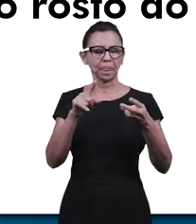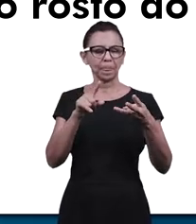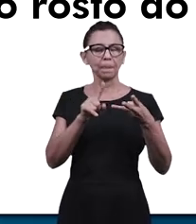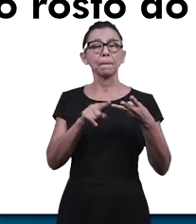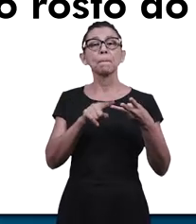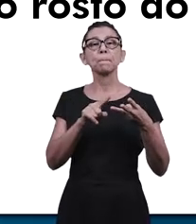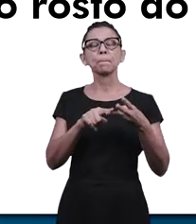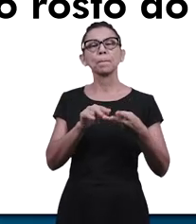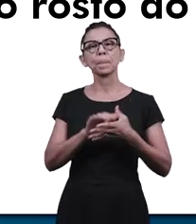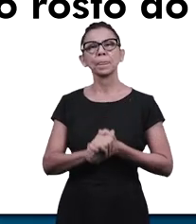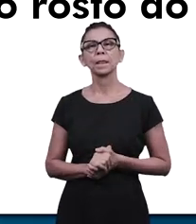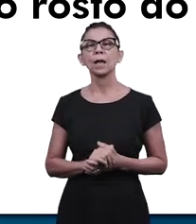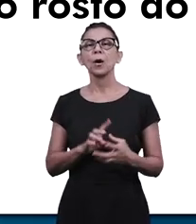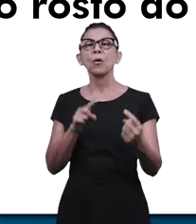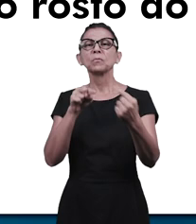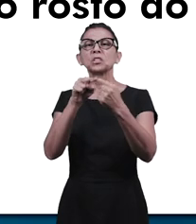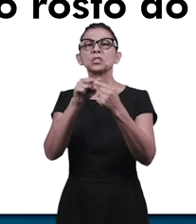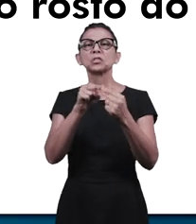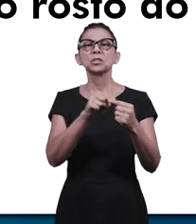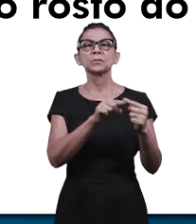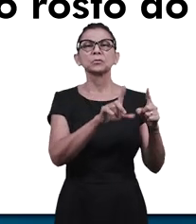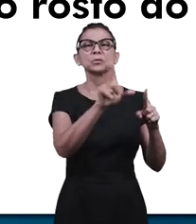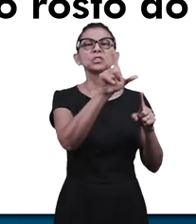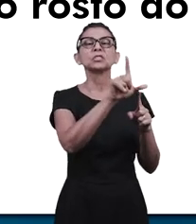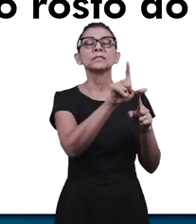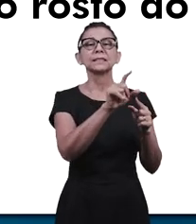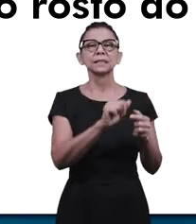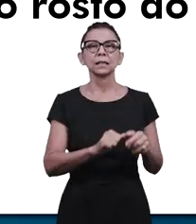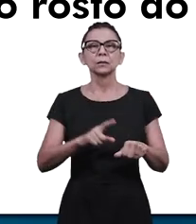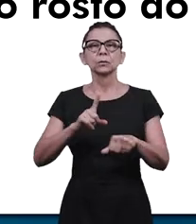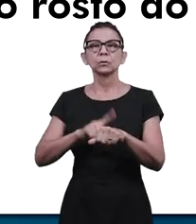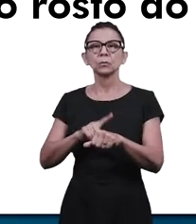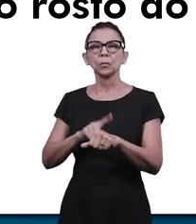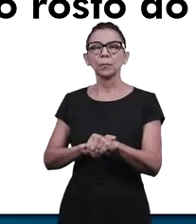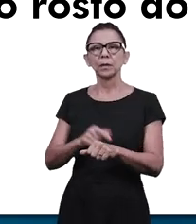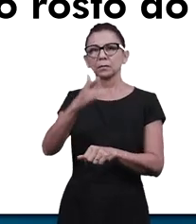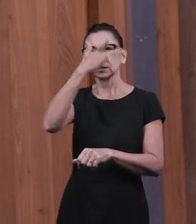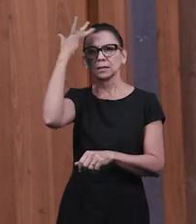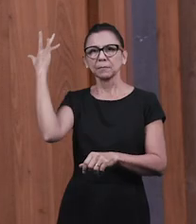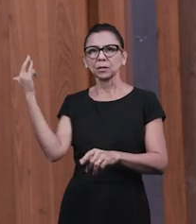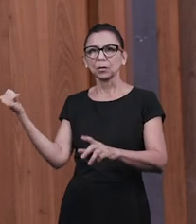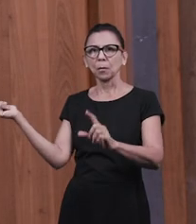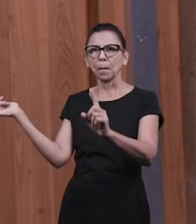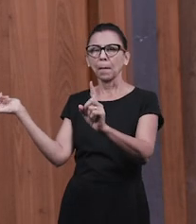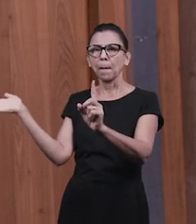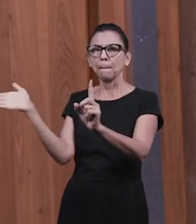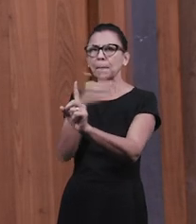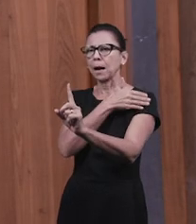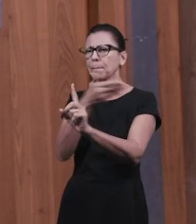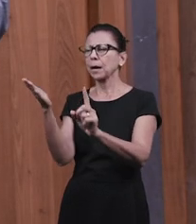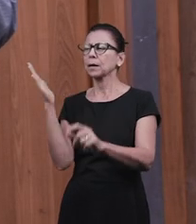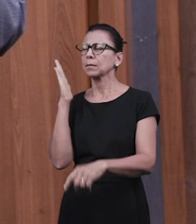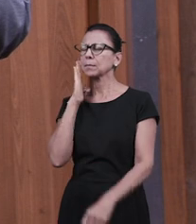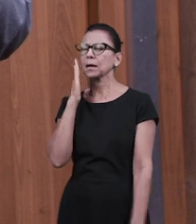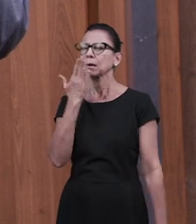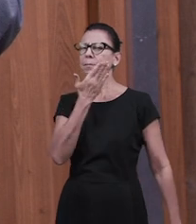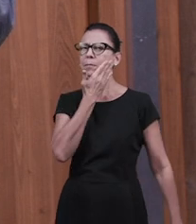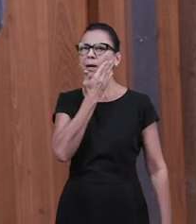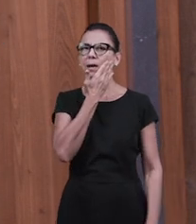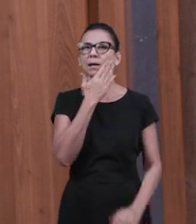ao esbofetear o rosto do Senhor Jesus? Então, quem vai dar essas 3 respostas é a nossa